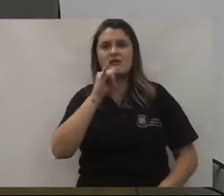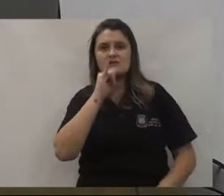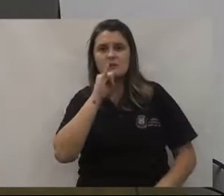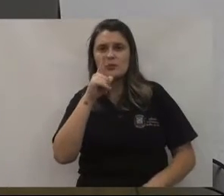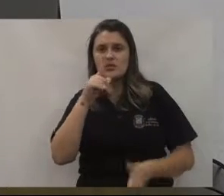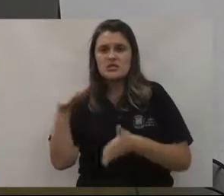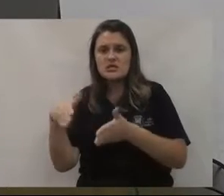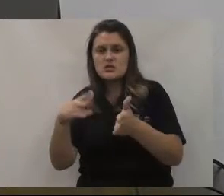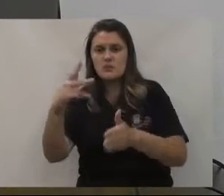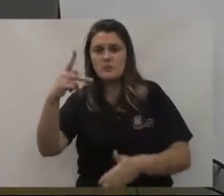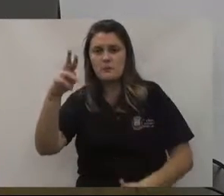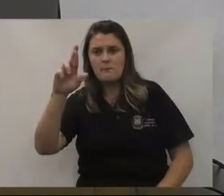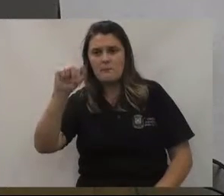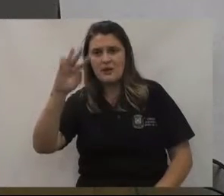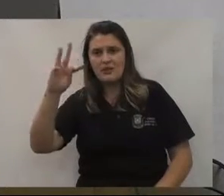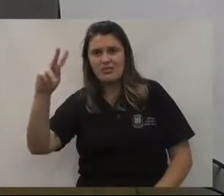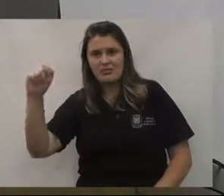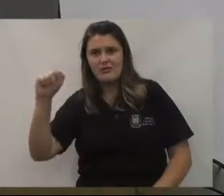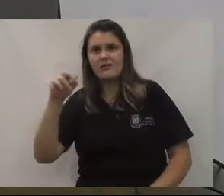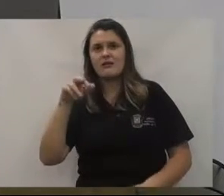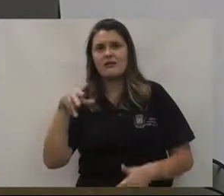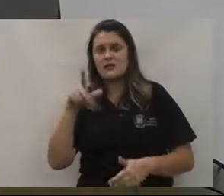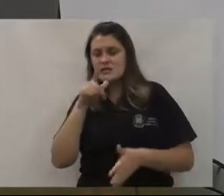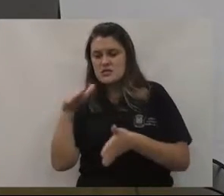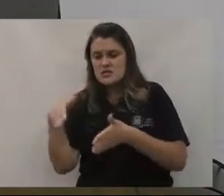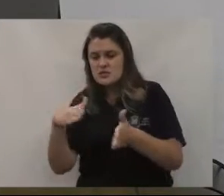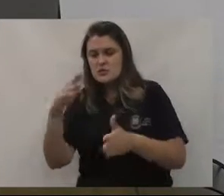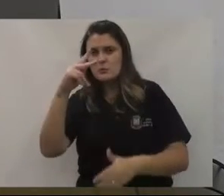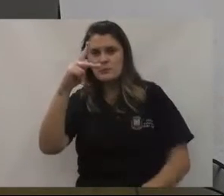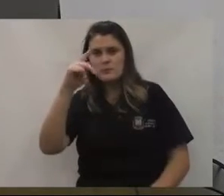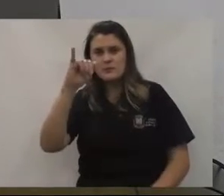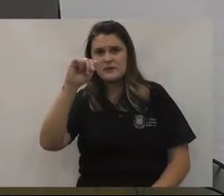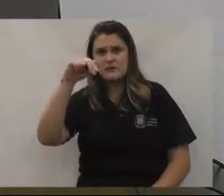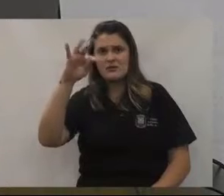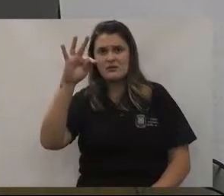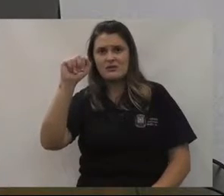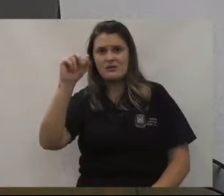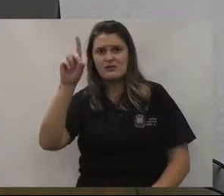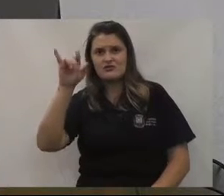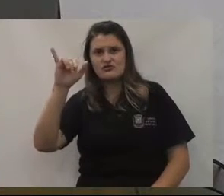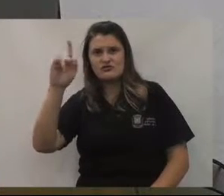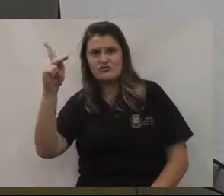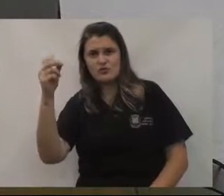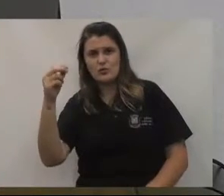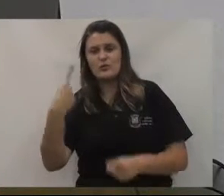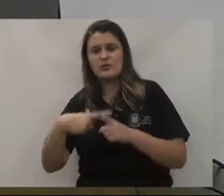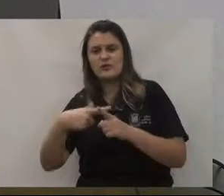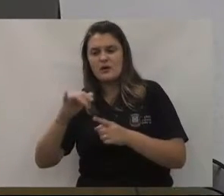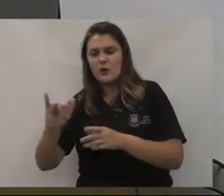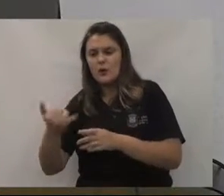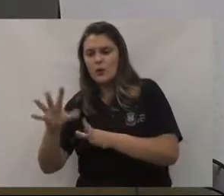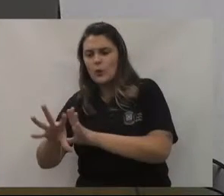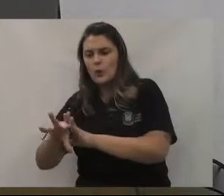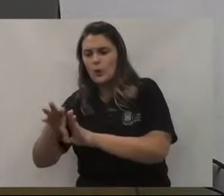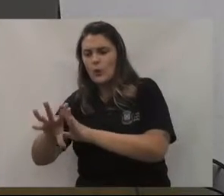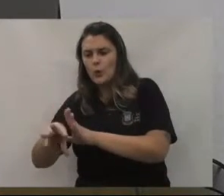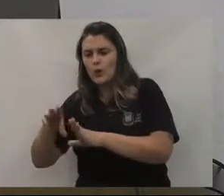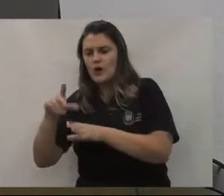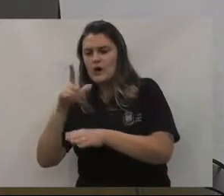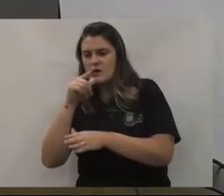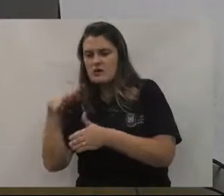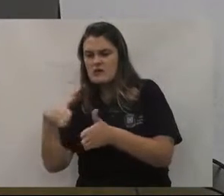Rio Vermelho, do Rio Pintadinho, que a drenagem daqueles rios foi feita